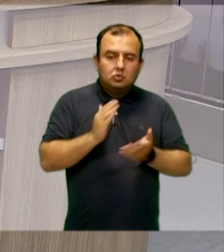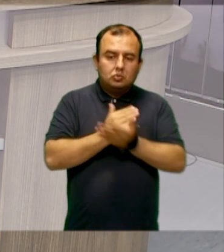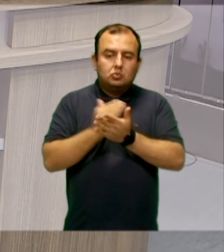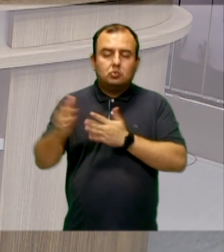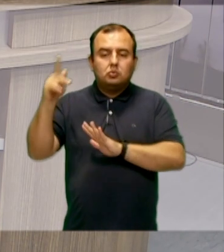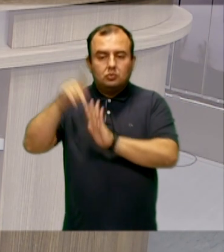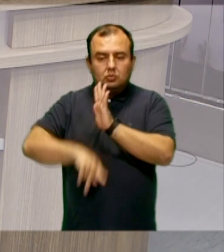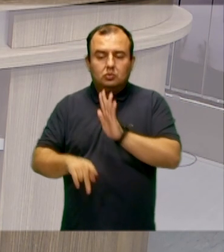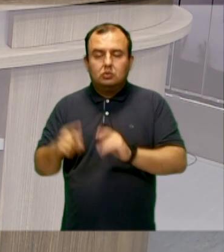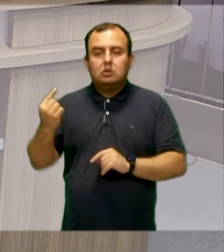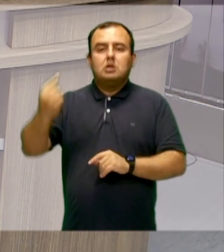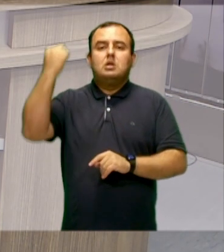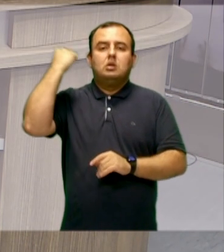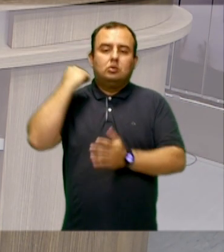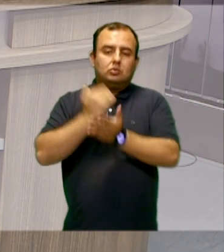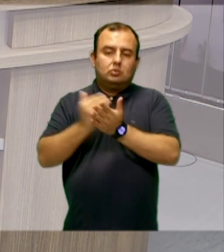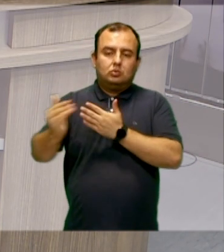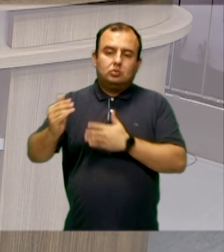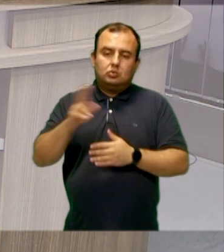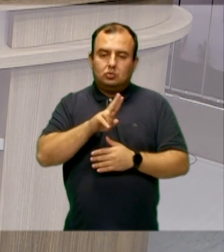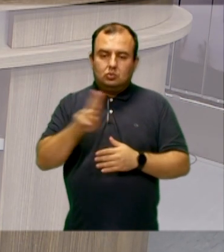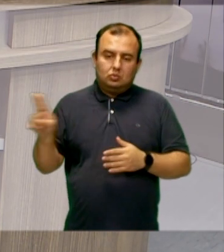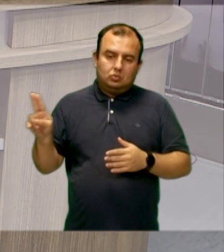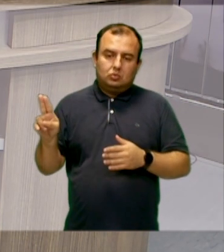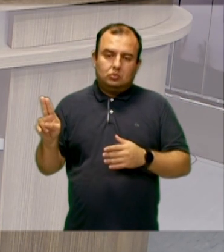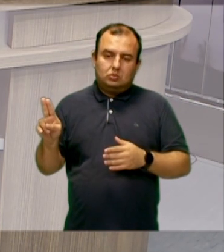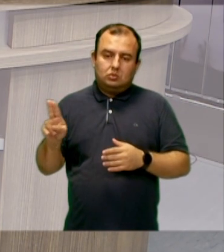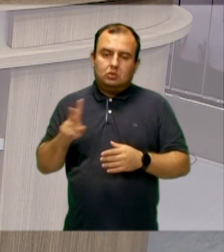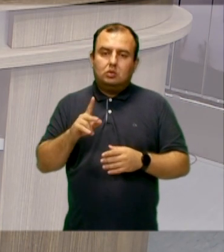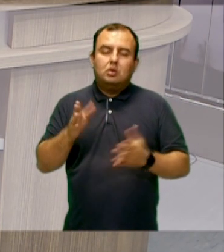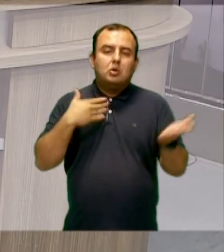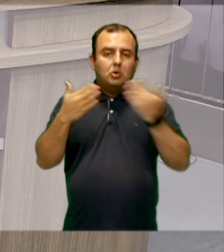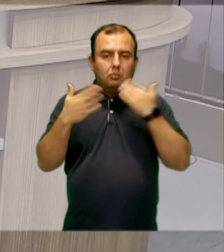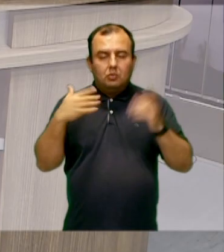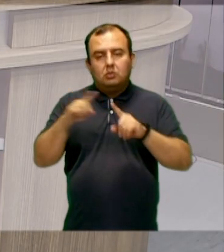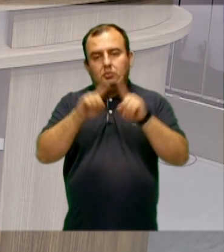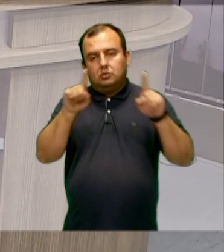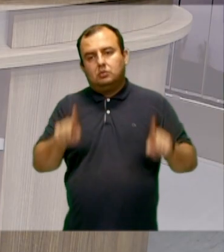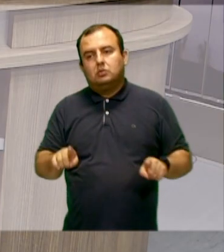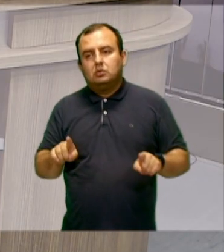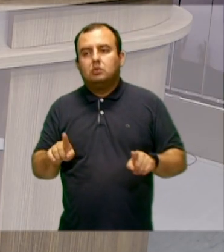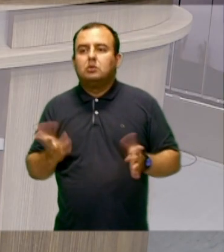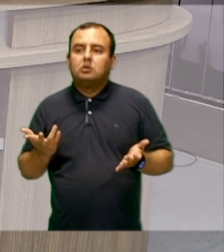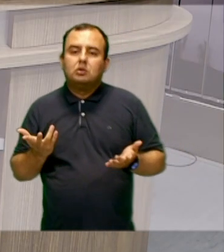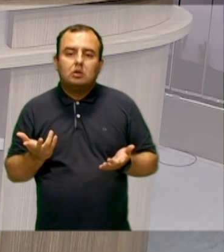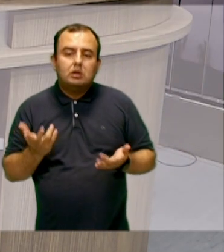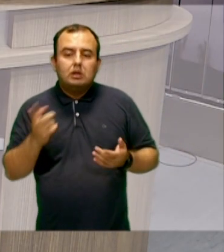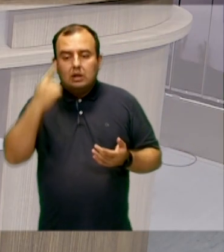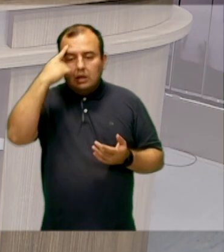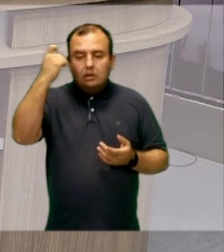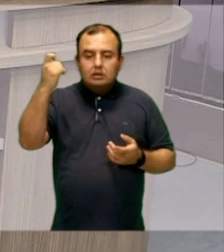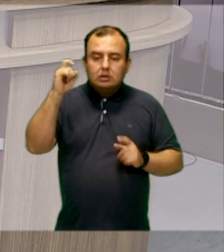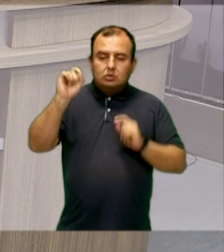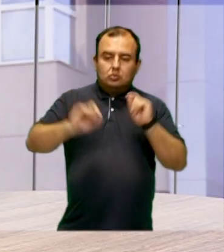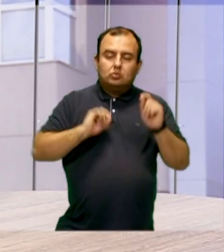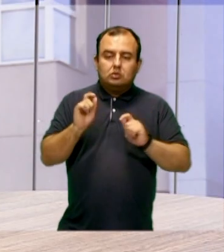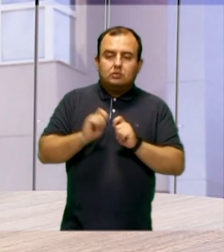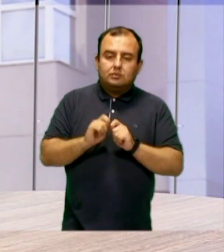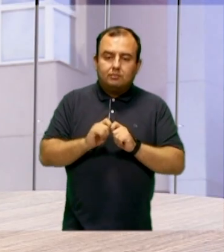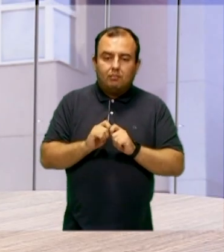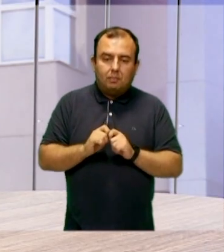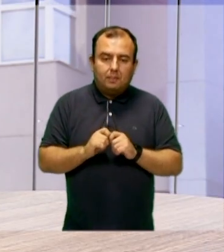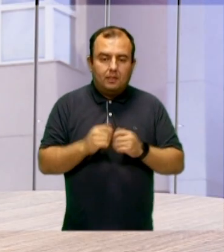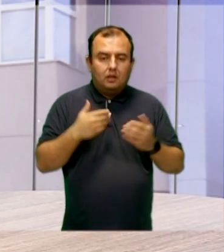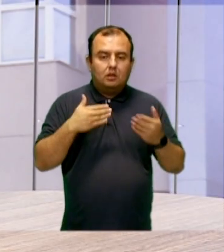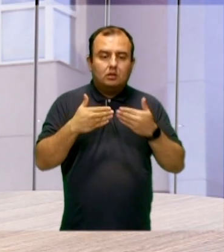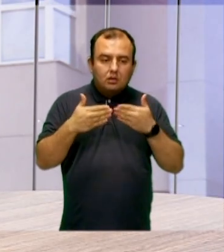primeiro projeto que a gente teve lá no início, que se chama Papo com o Servidor. Qual foi a ideia e o que a gente vem fazendo? De abrir um